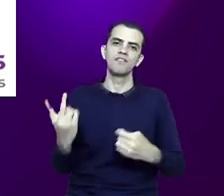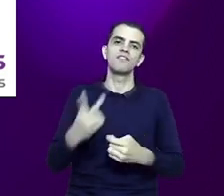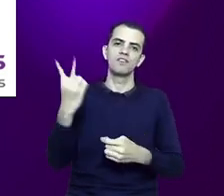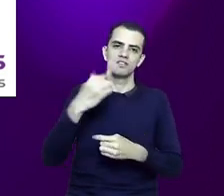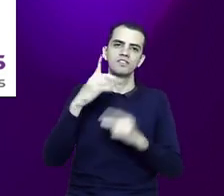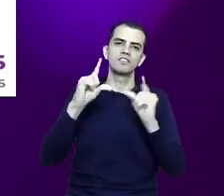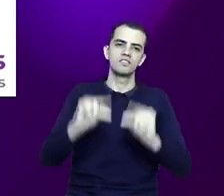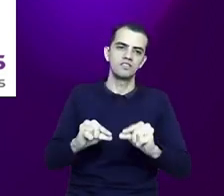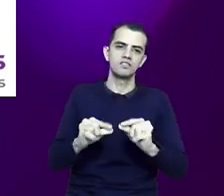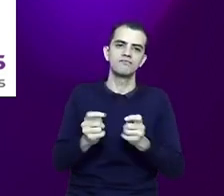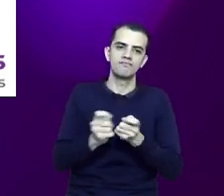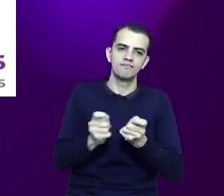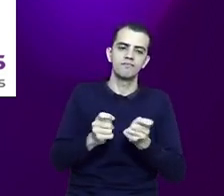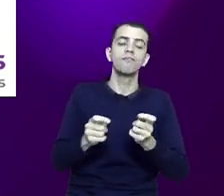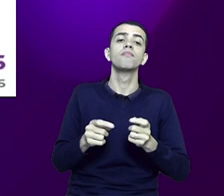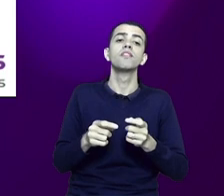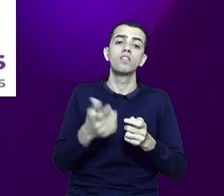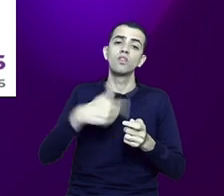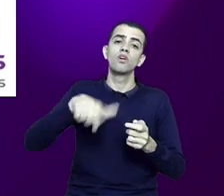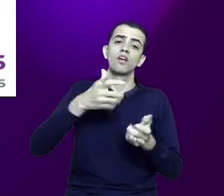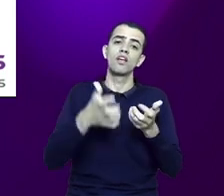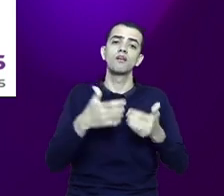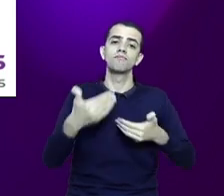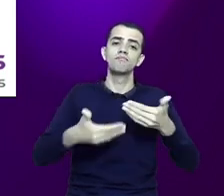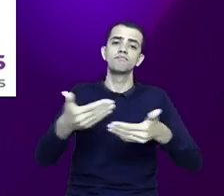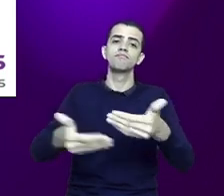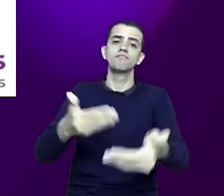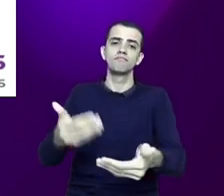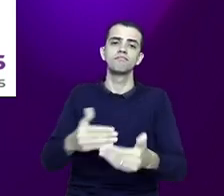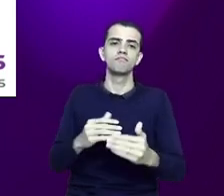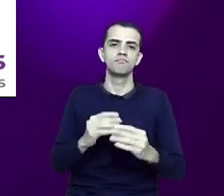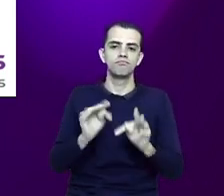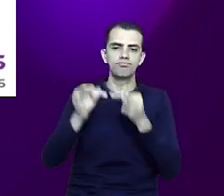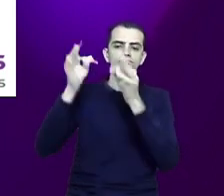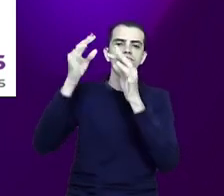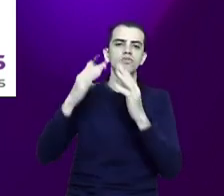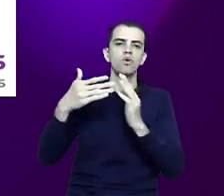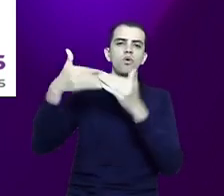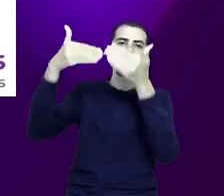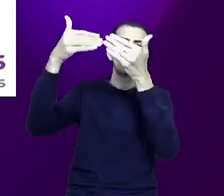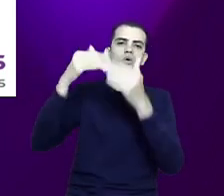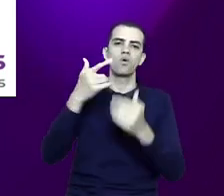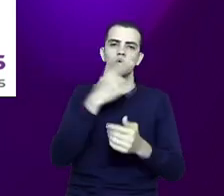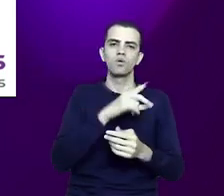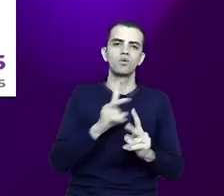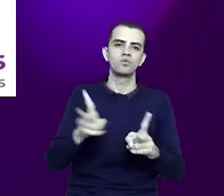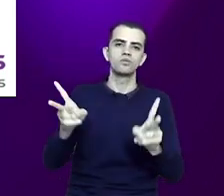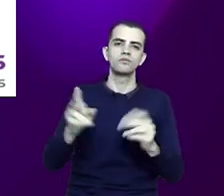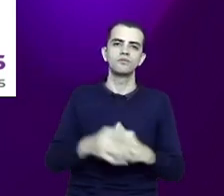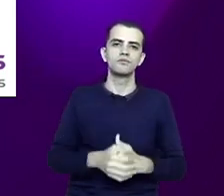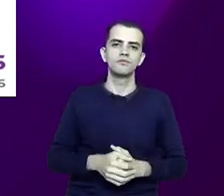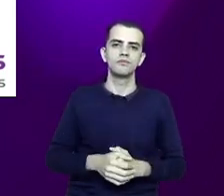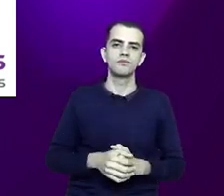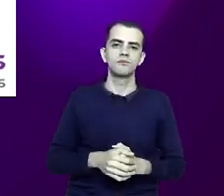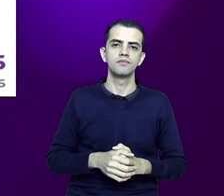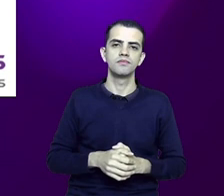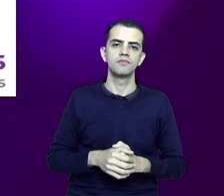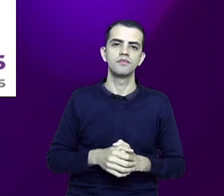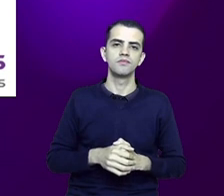e sempre fazer parte dos próximos passos para a gente continuar evoluindo. Então,